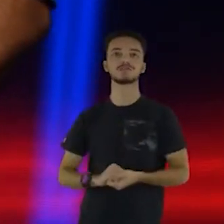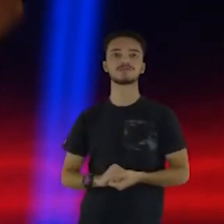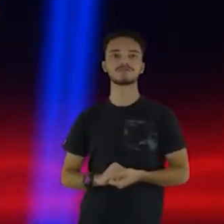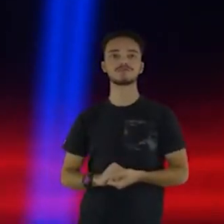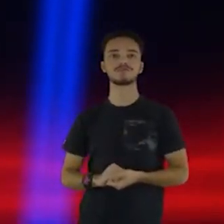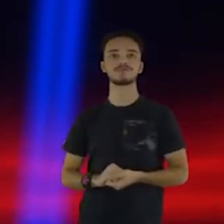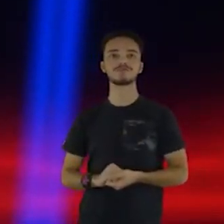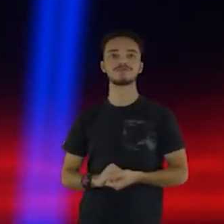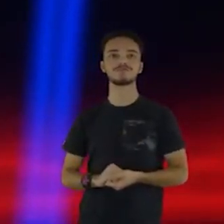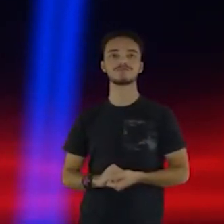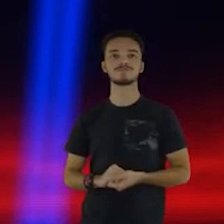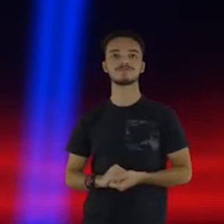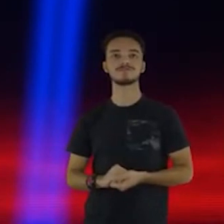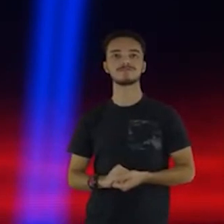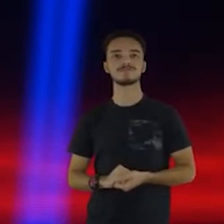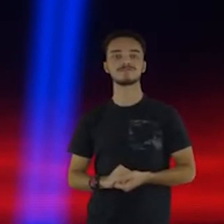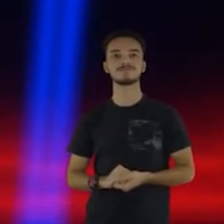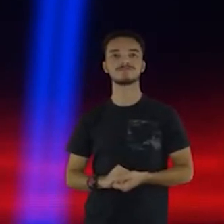mas viu,